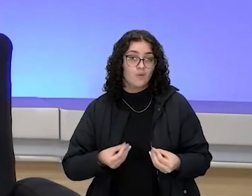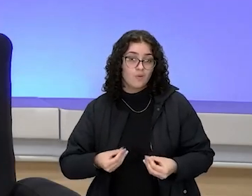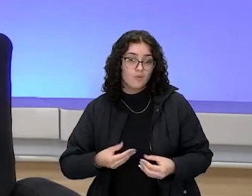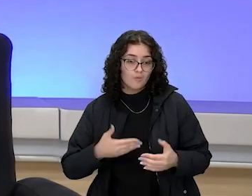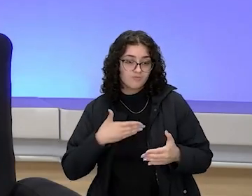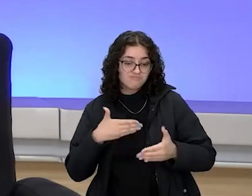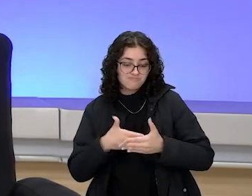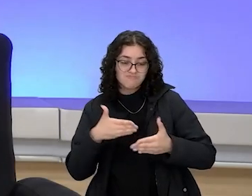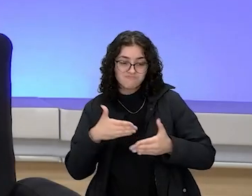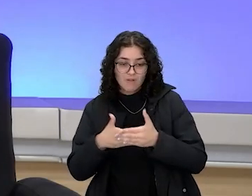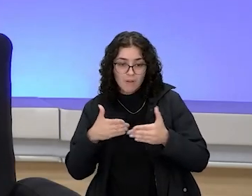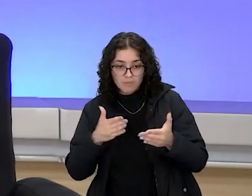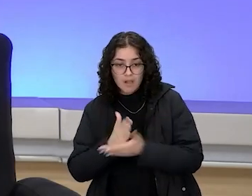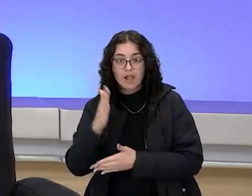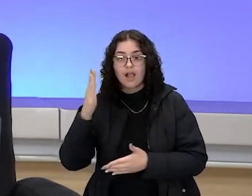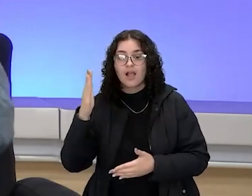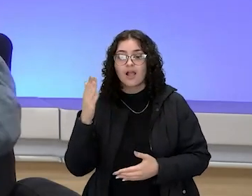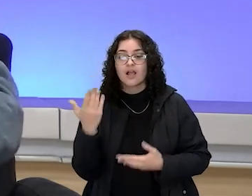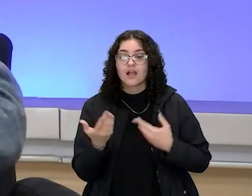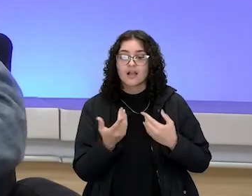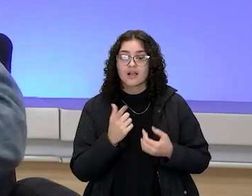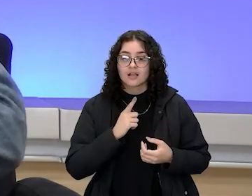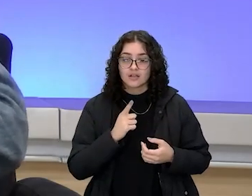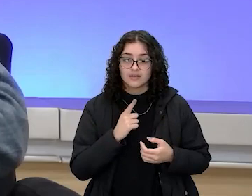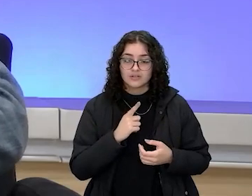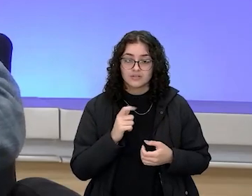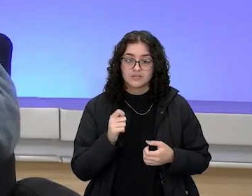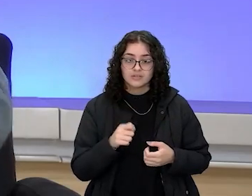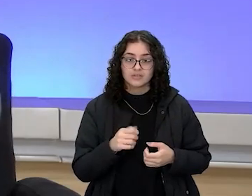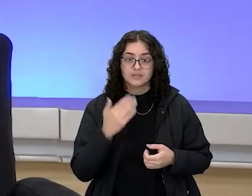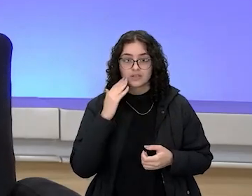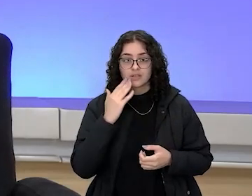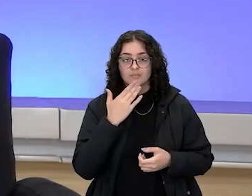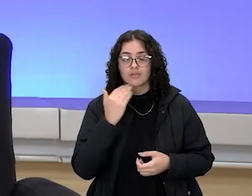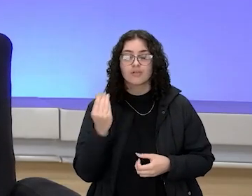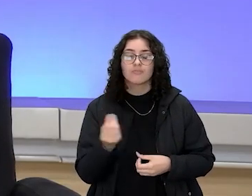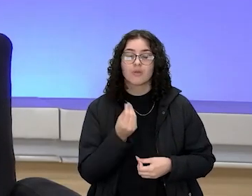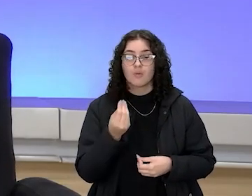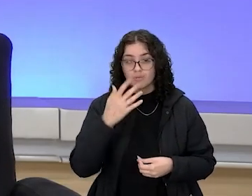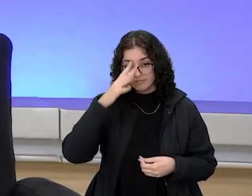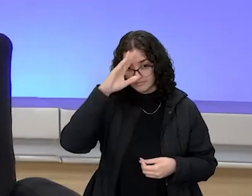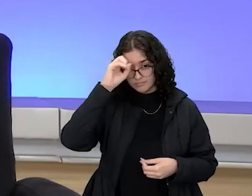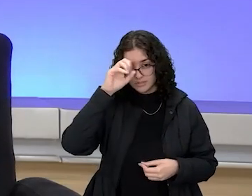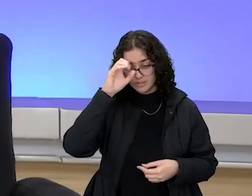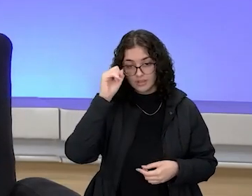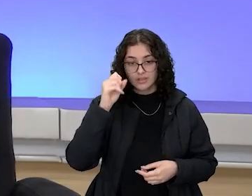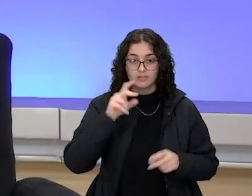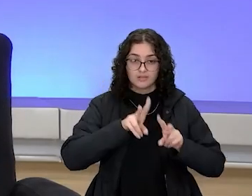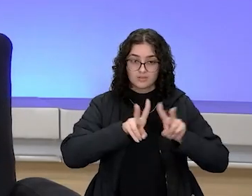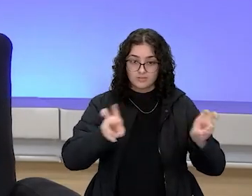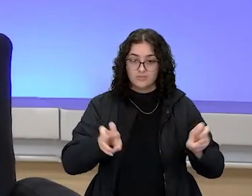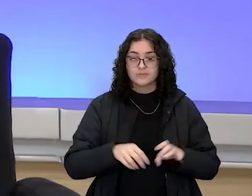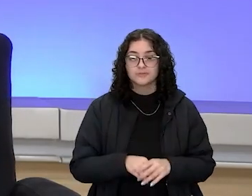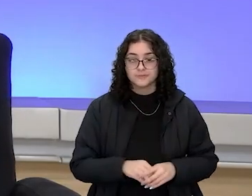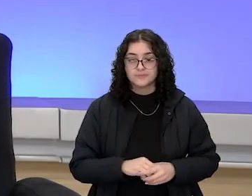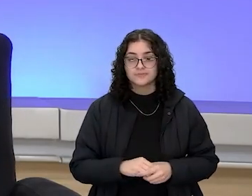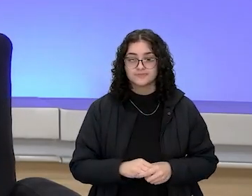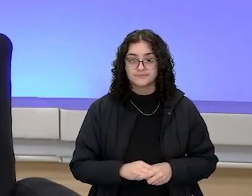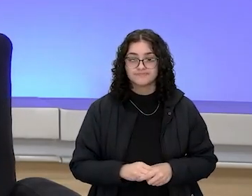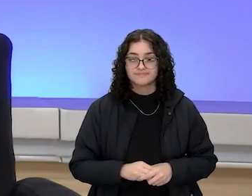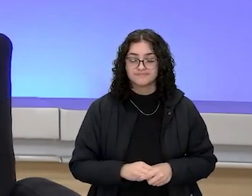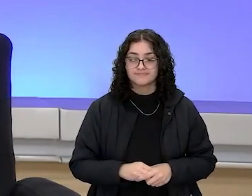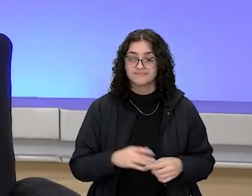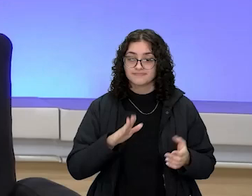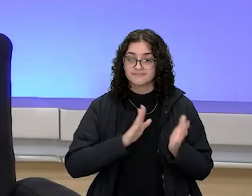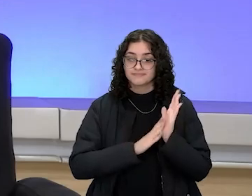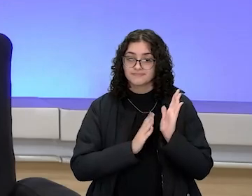de problemas nos ajudam a entender melhor e ver o quanto a gente aprendeu sobre o assunto. Então, a proposta aí é